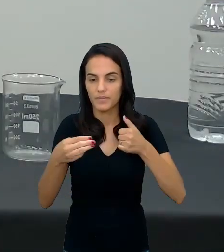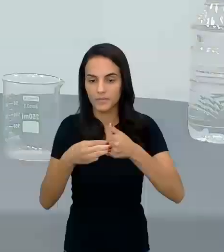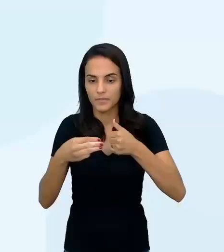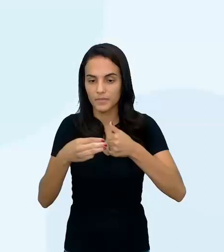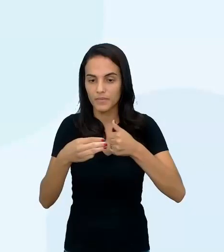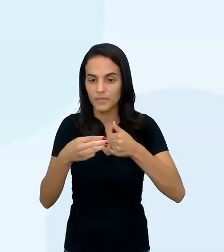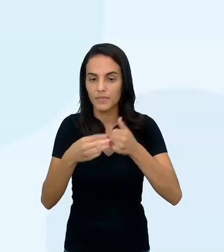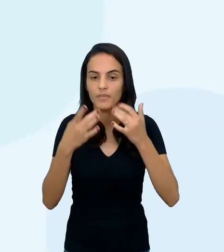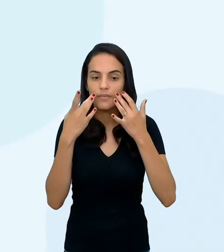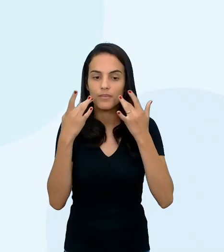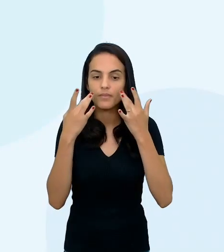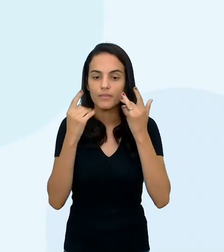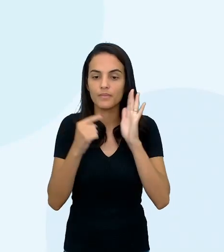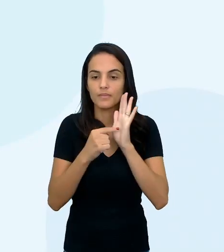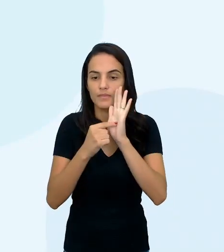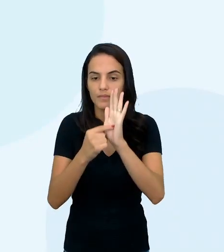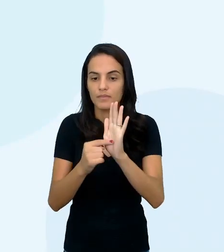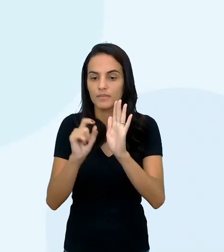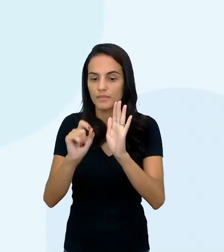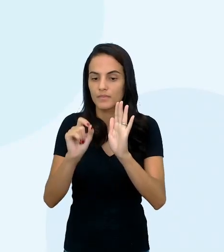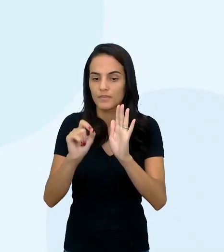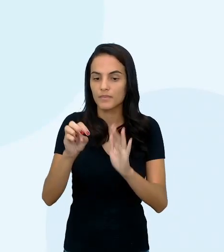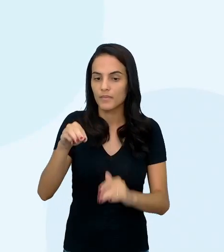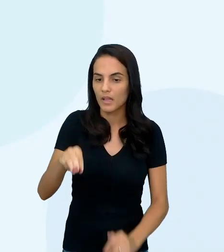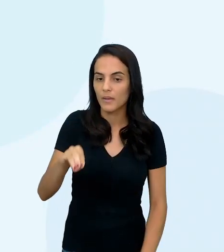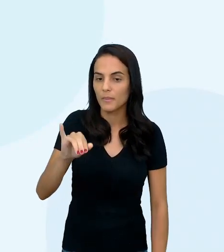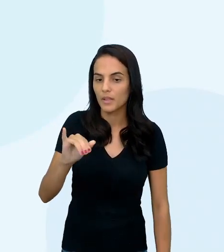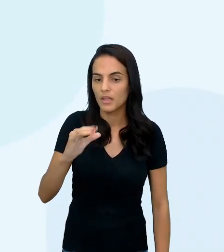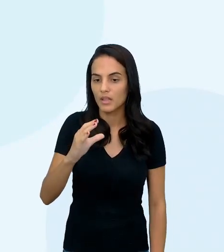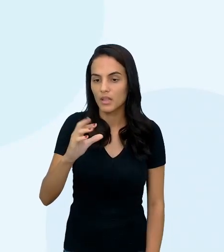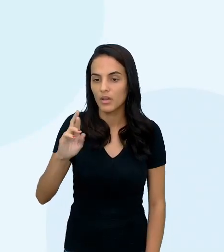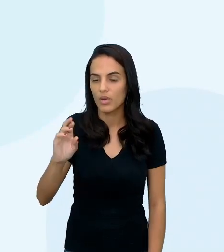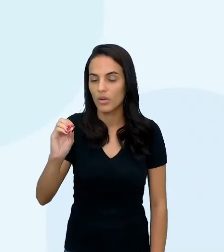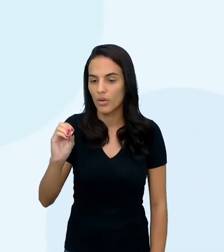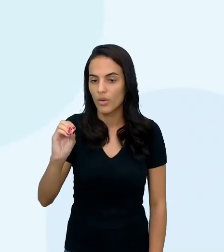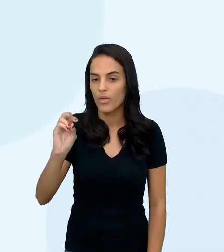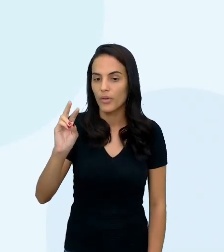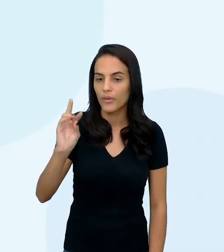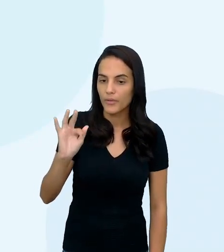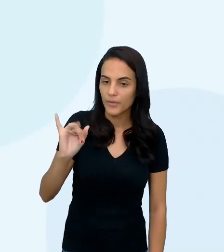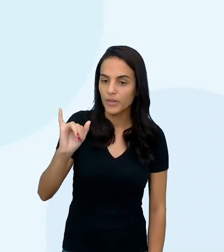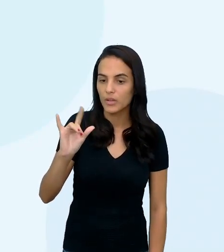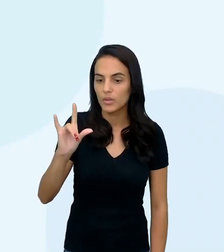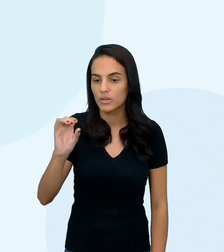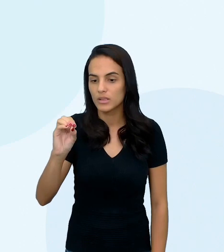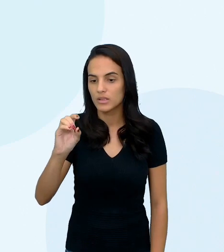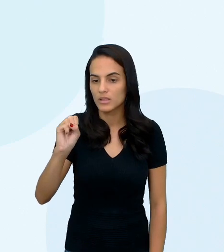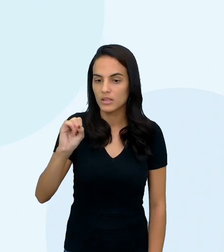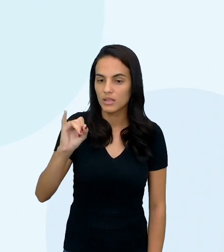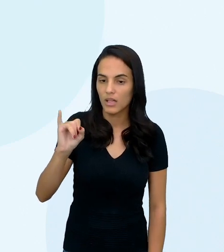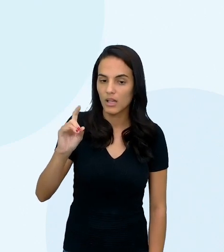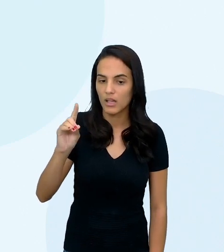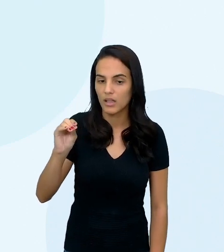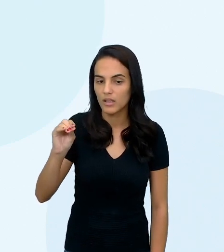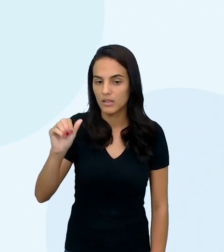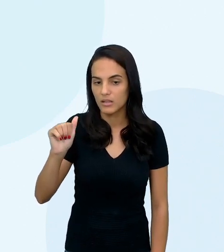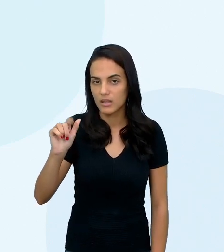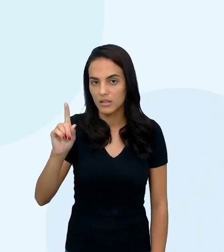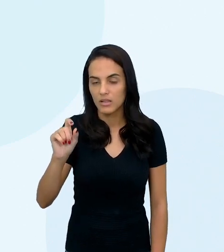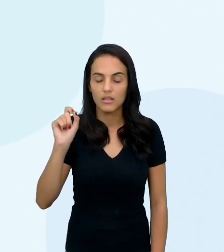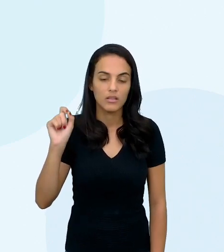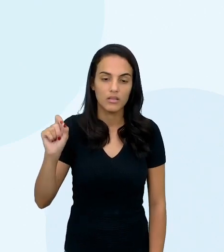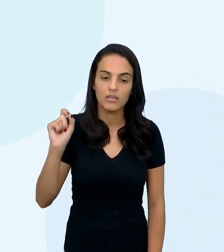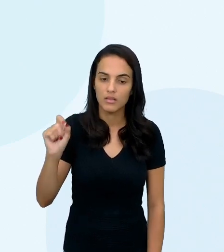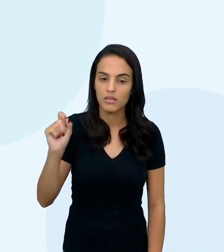elas apresentam o que a gente chama de microvilosidades. Ali para você está escrito, olha, intestinal villi, que seriam então